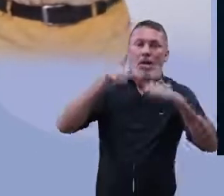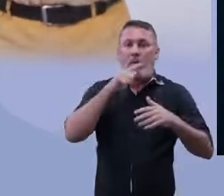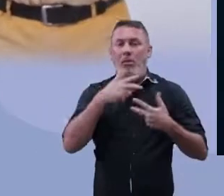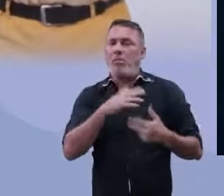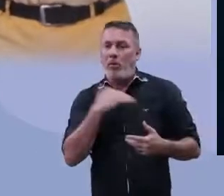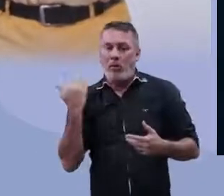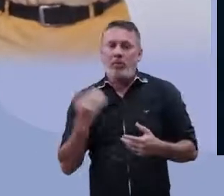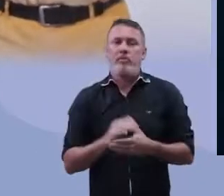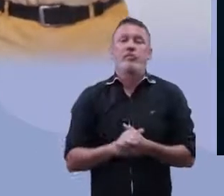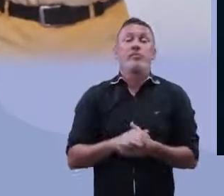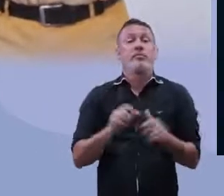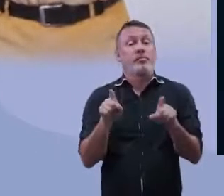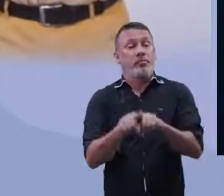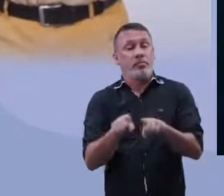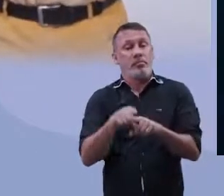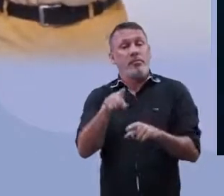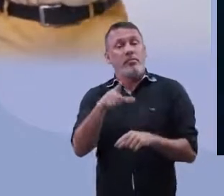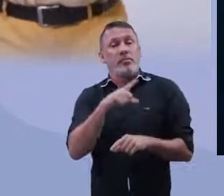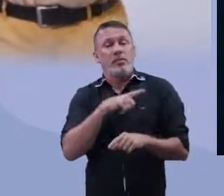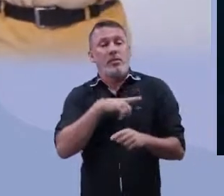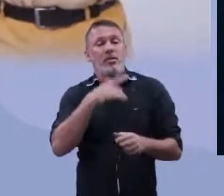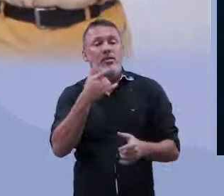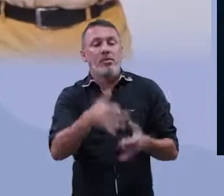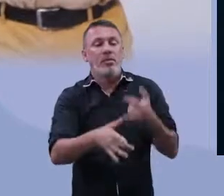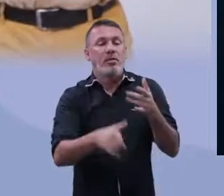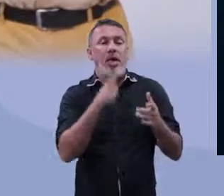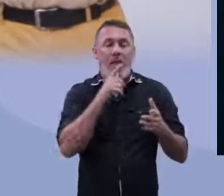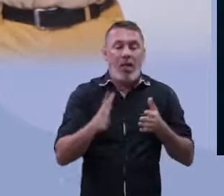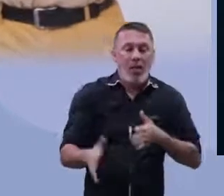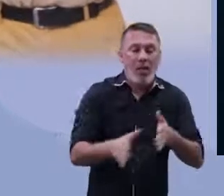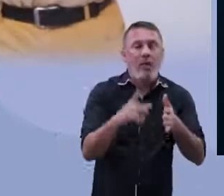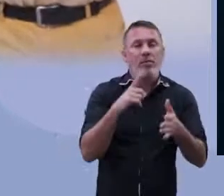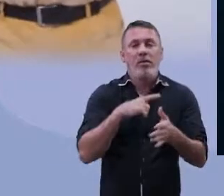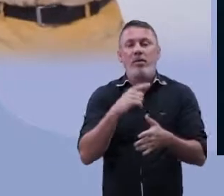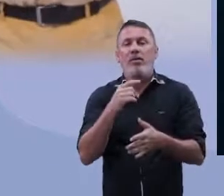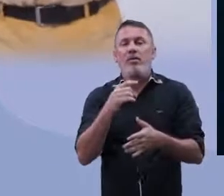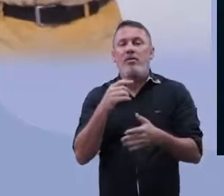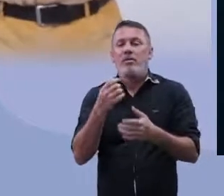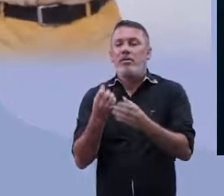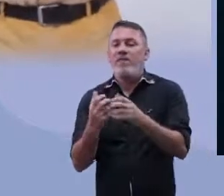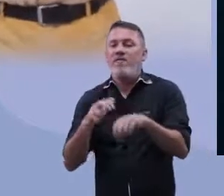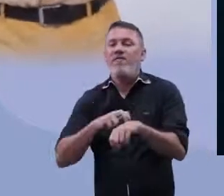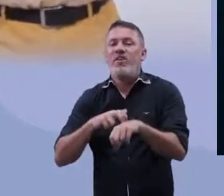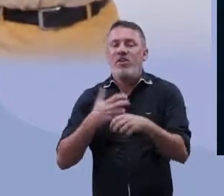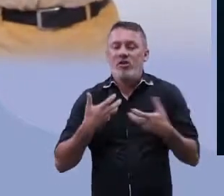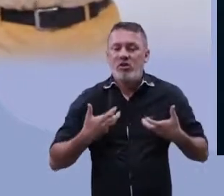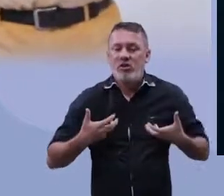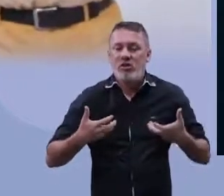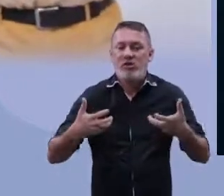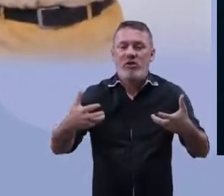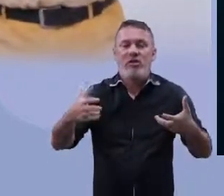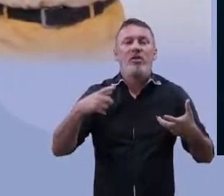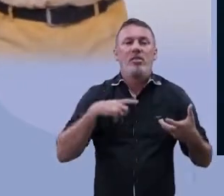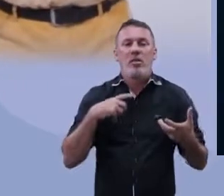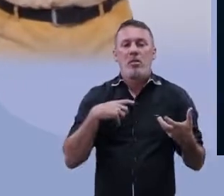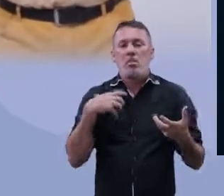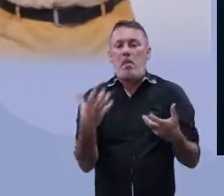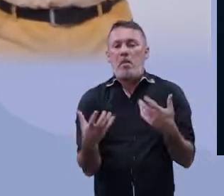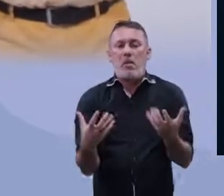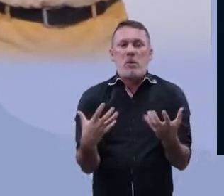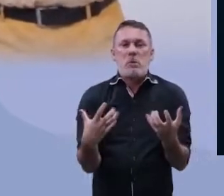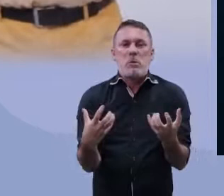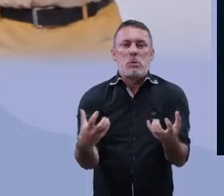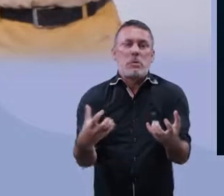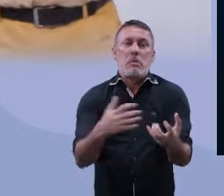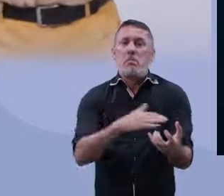da decomposição da matéria orgânica vegetal nesses lagos e que vai estar liberando gases fruto